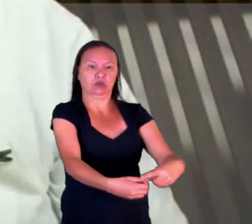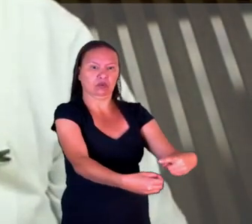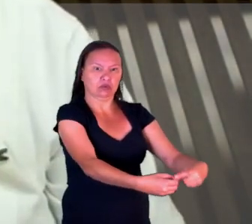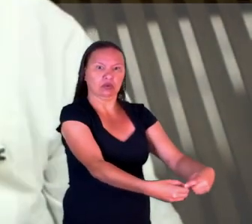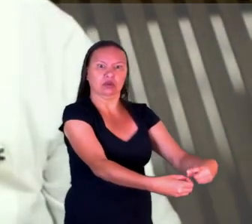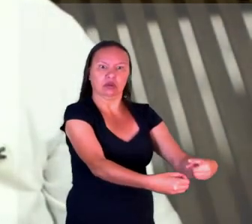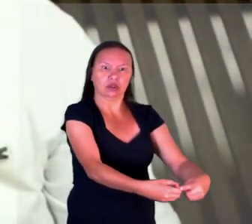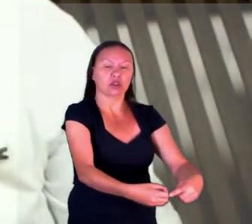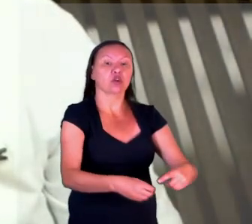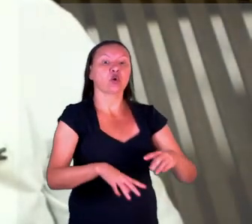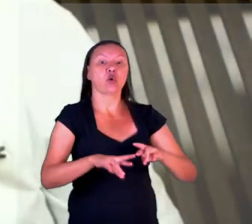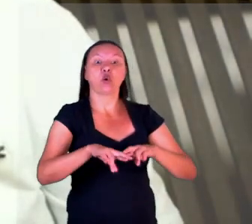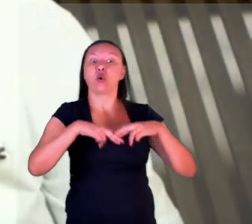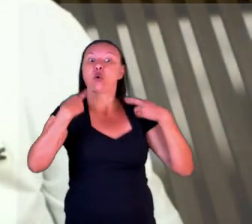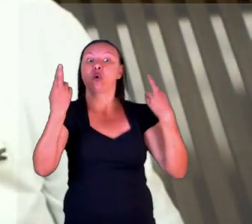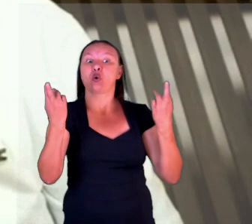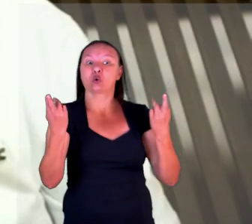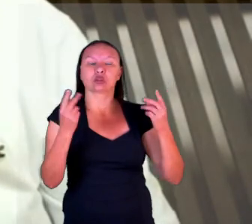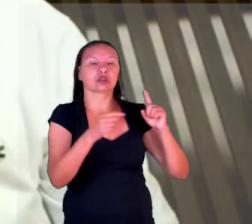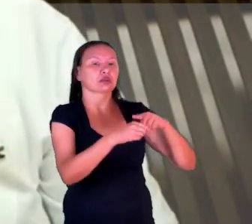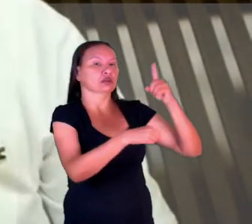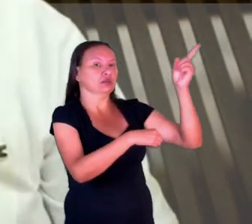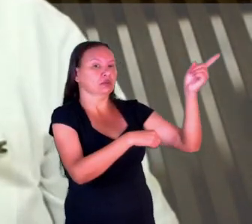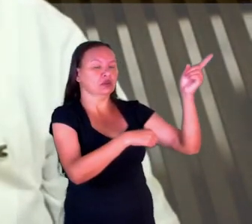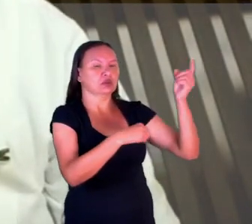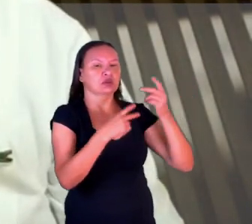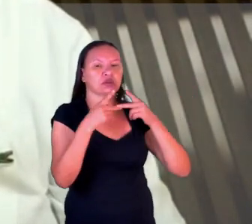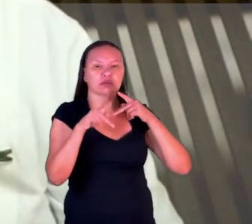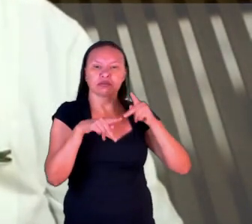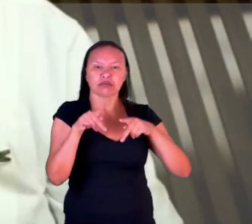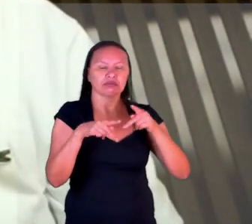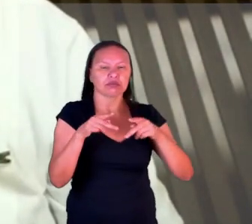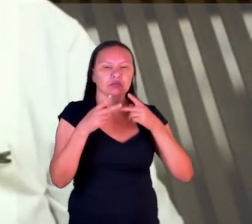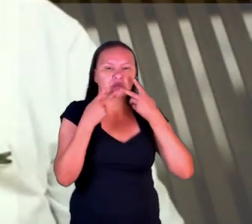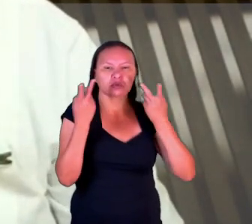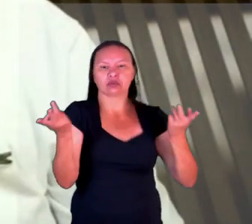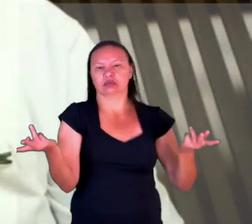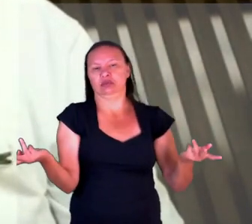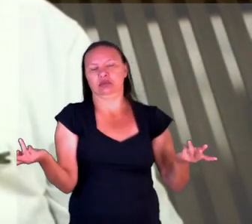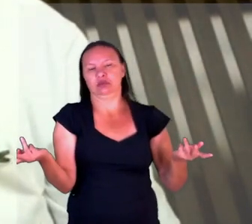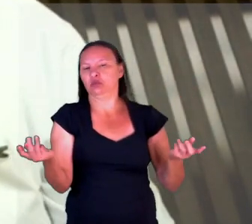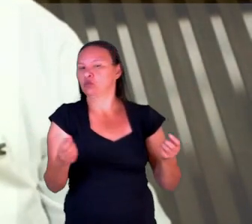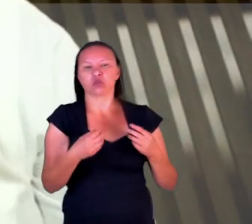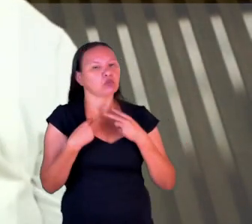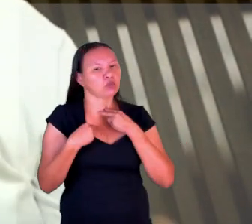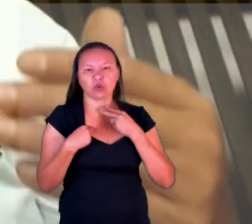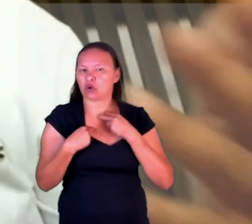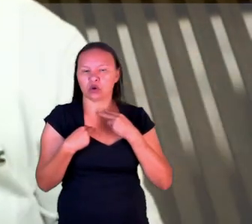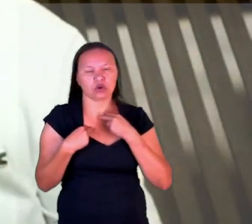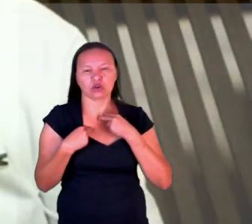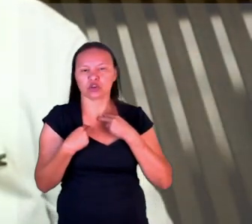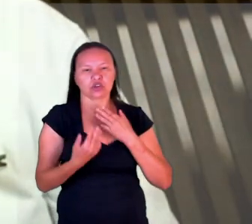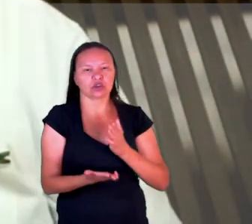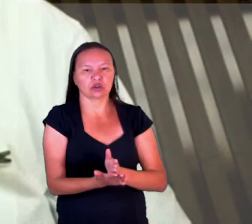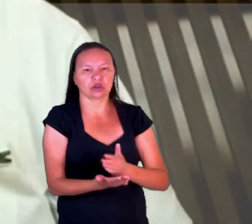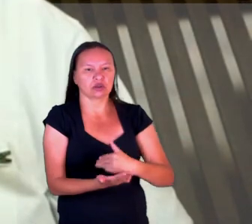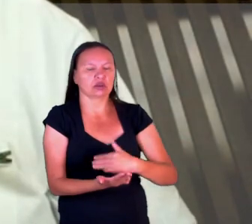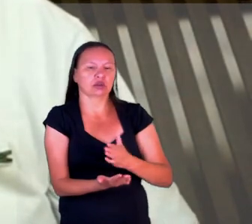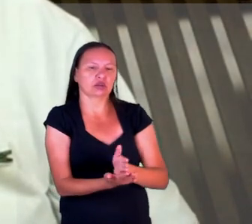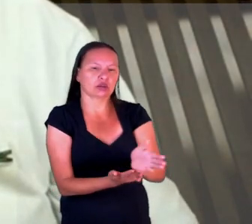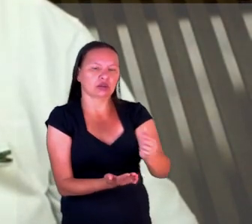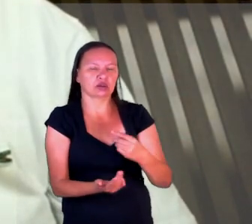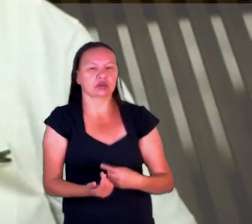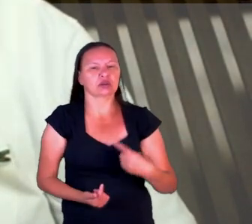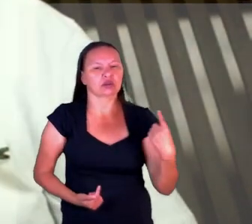da da da cidade eh totalmente descoberta eh totalmente sem receber essa alimentação serviço de acolhimentos eh